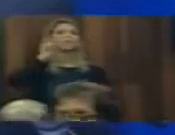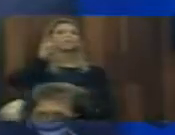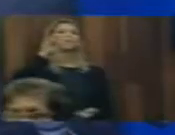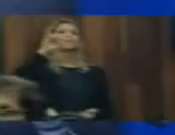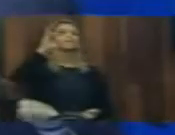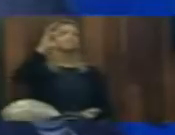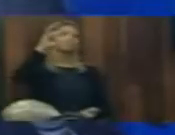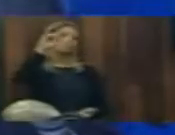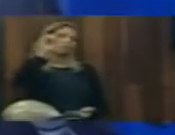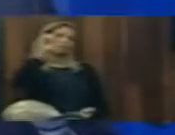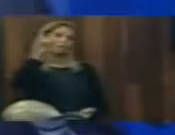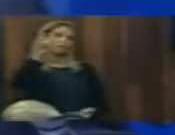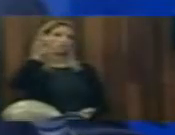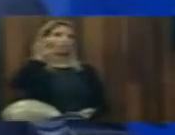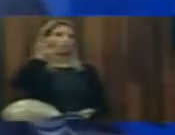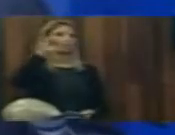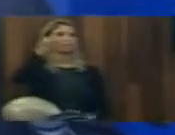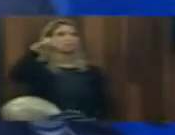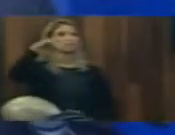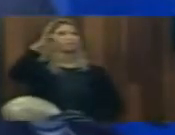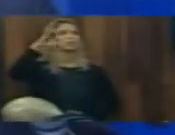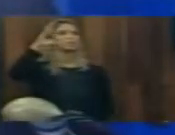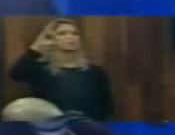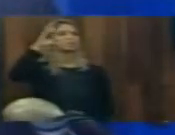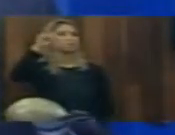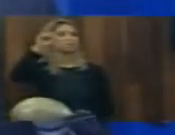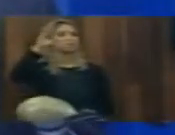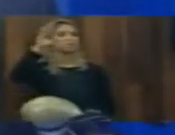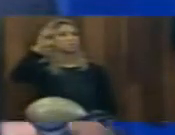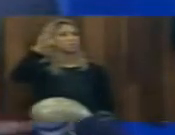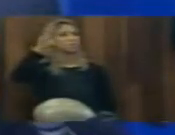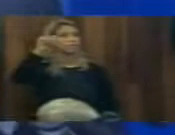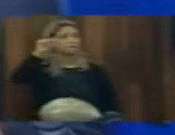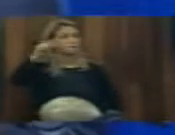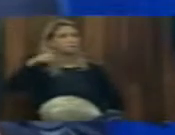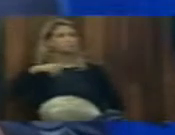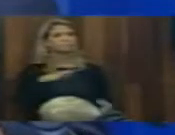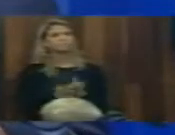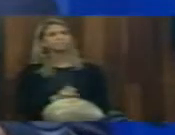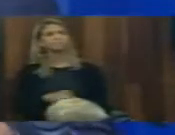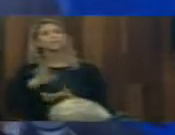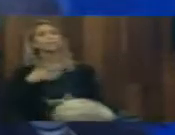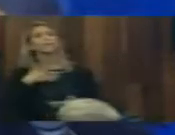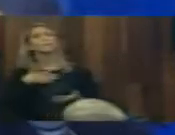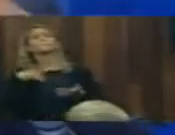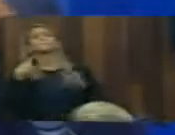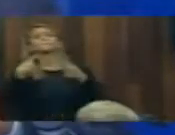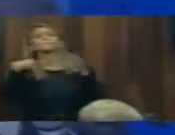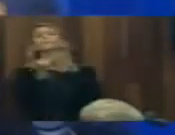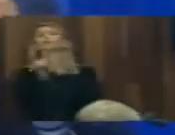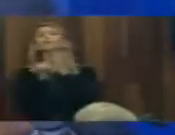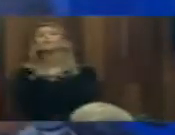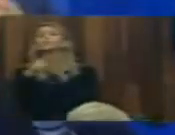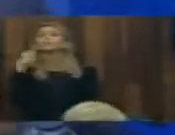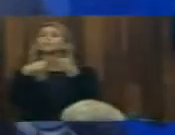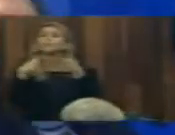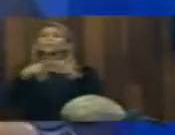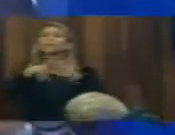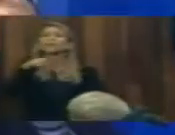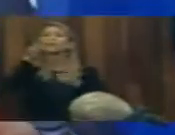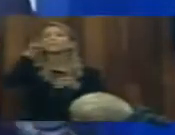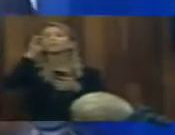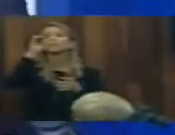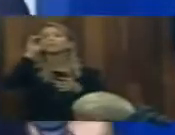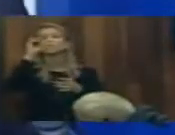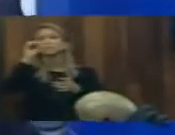então o procurador, ou quem quer que seja, por que então que quando veta, não manda na mesma hora o mesmo projeto de